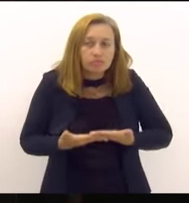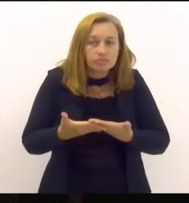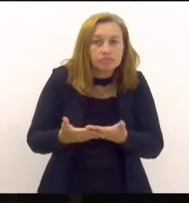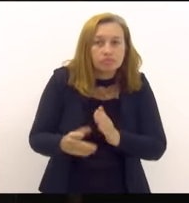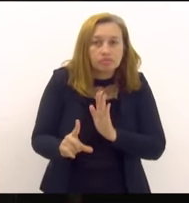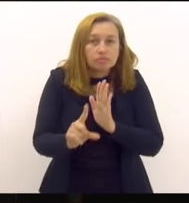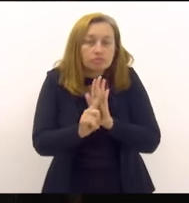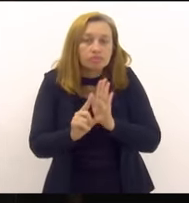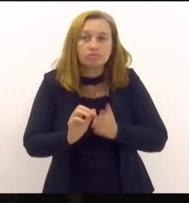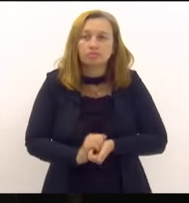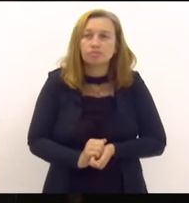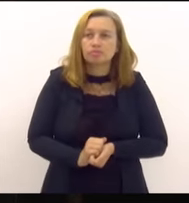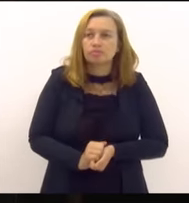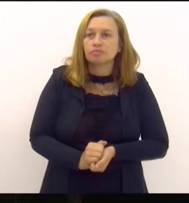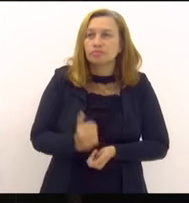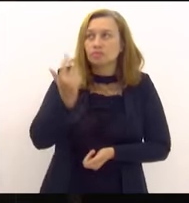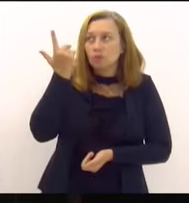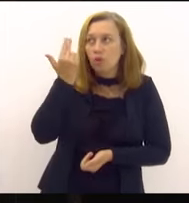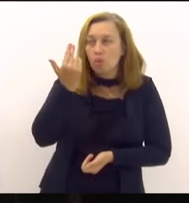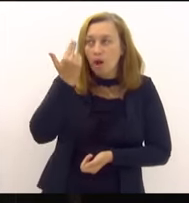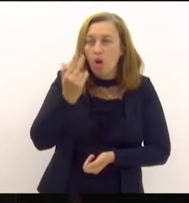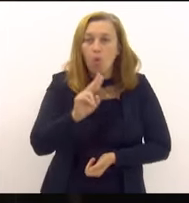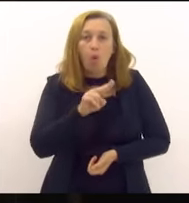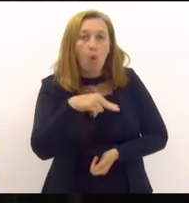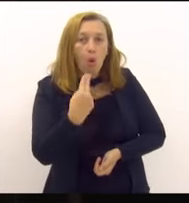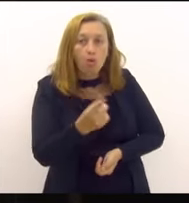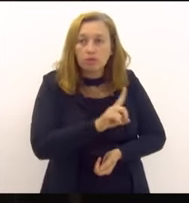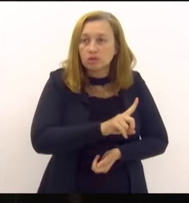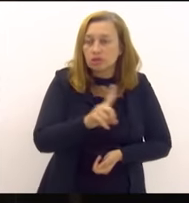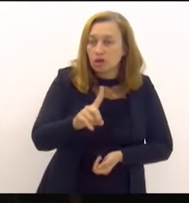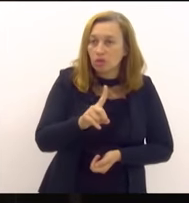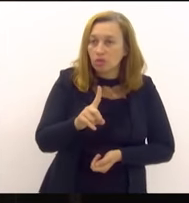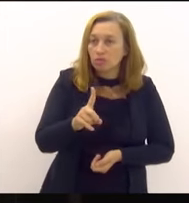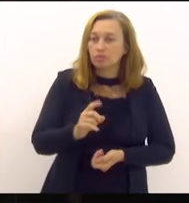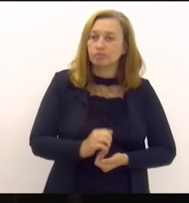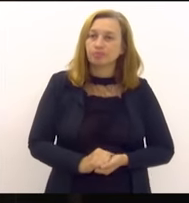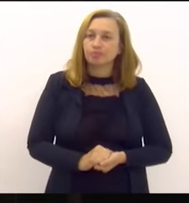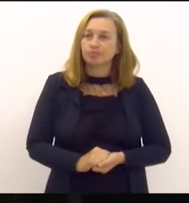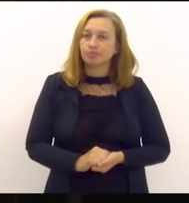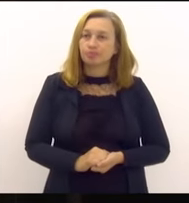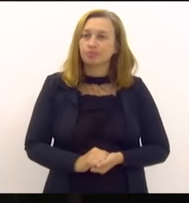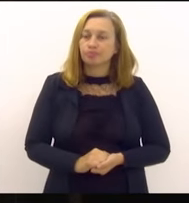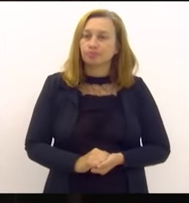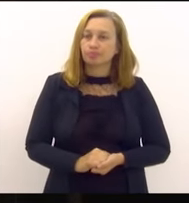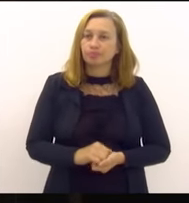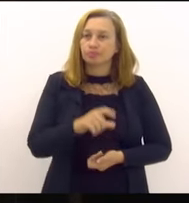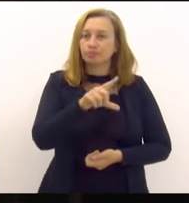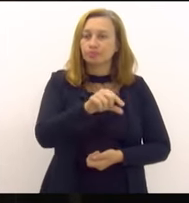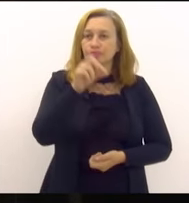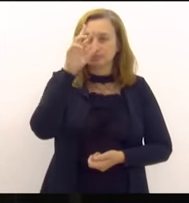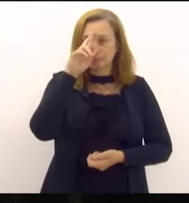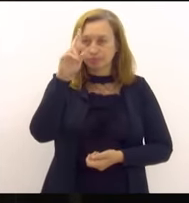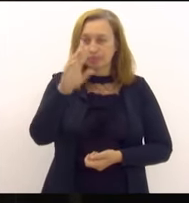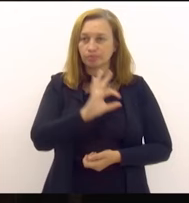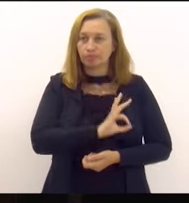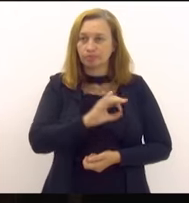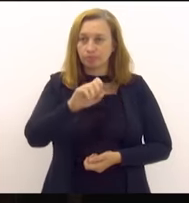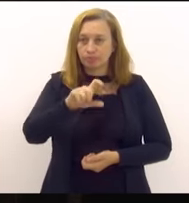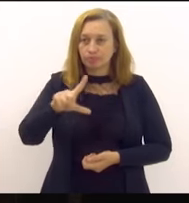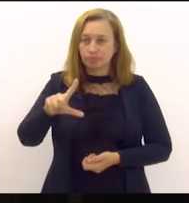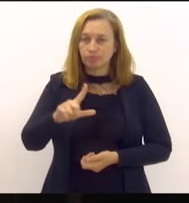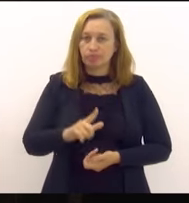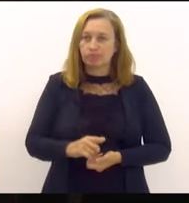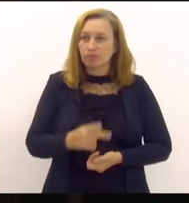É razoável ou não estipular como critério para a chefia da Polícia Civil que a pessoa não